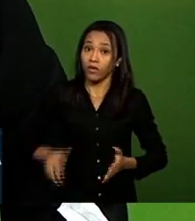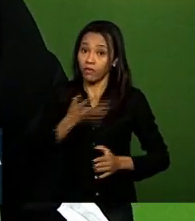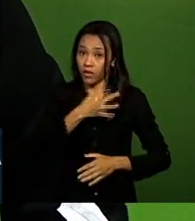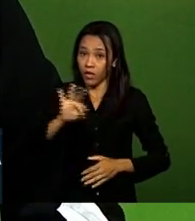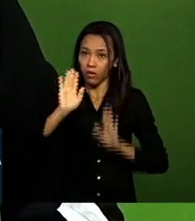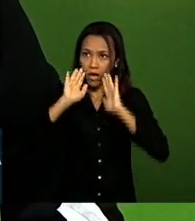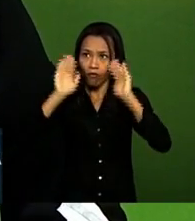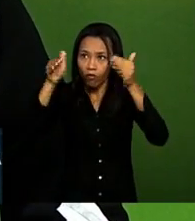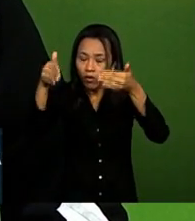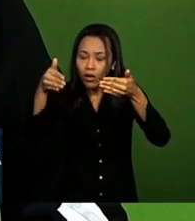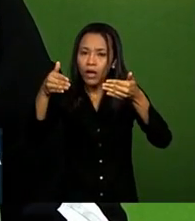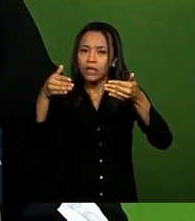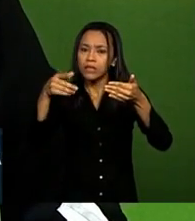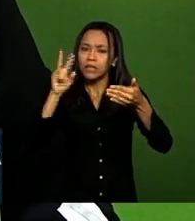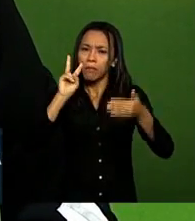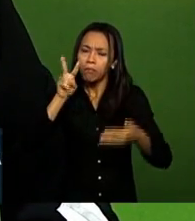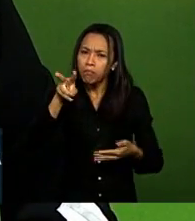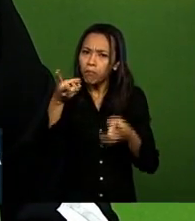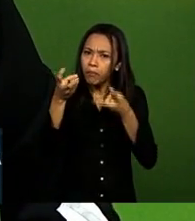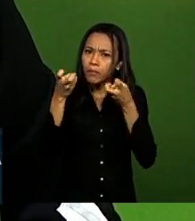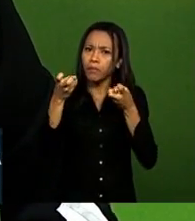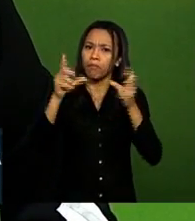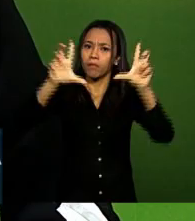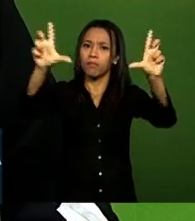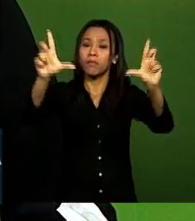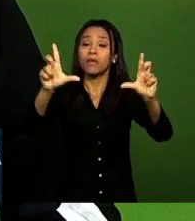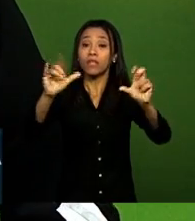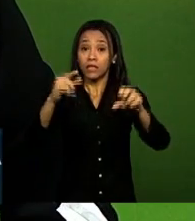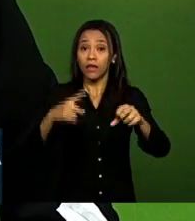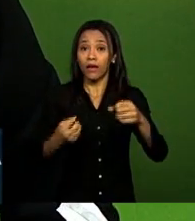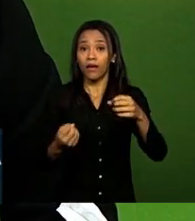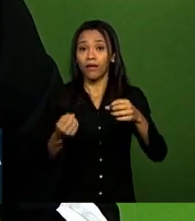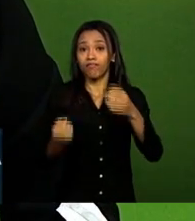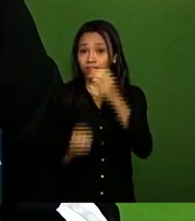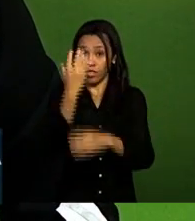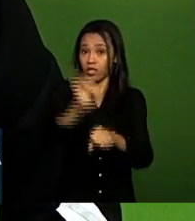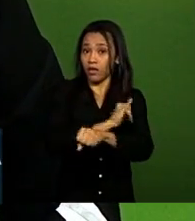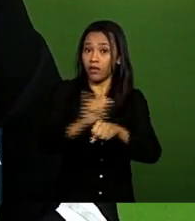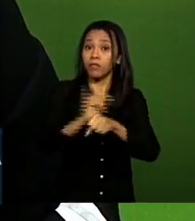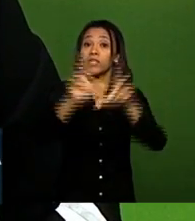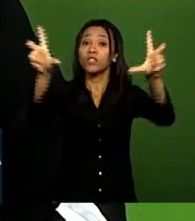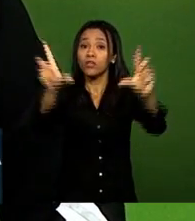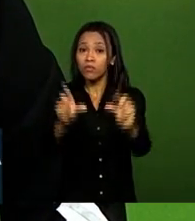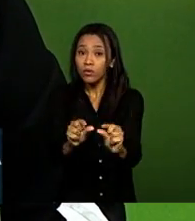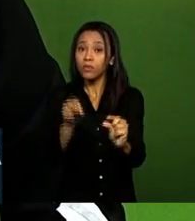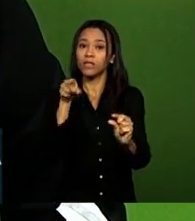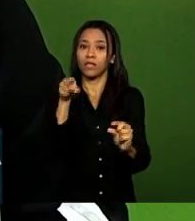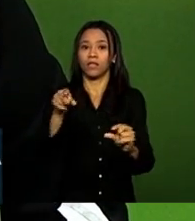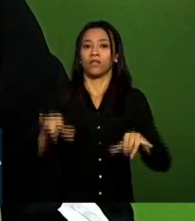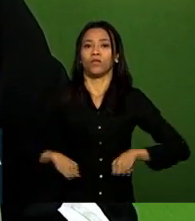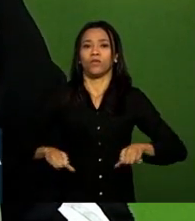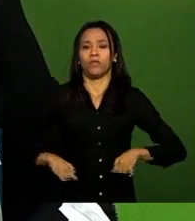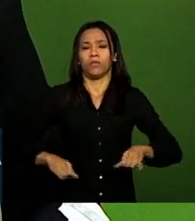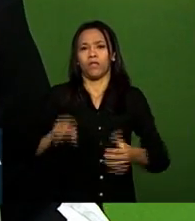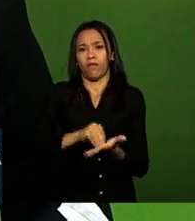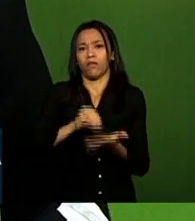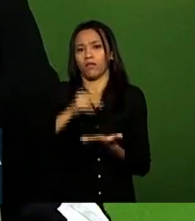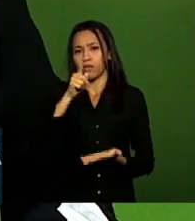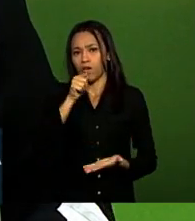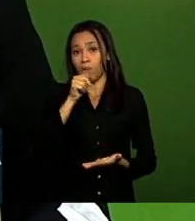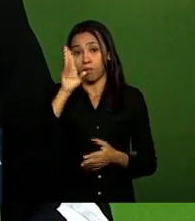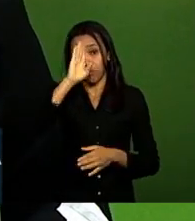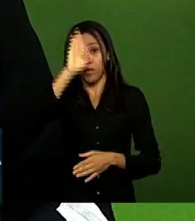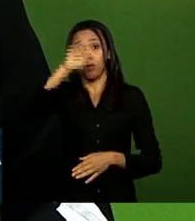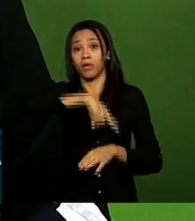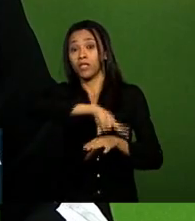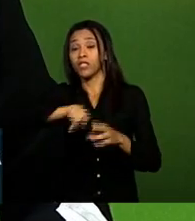apoiando medidas que diminuam essa essa o impacto dessa situação a população especialmente dos três estados da